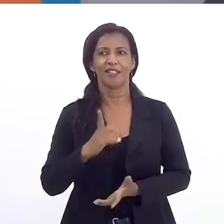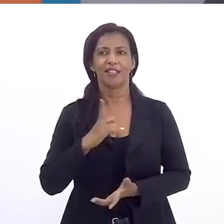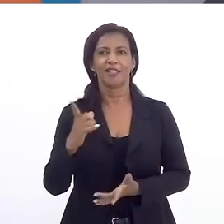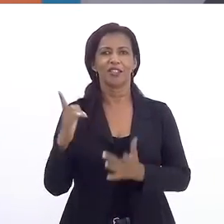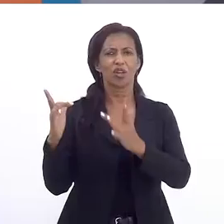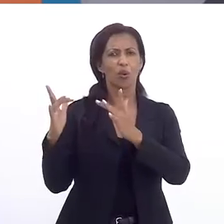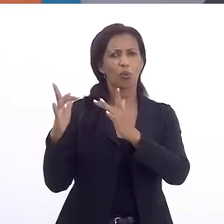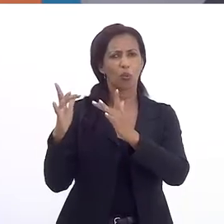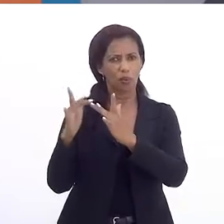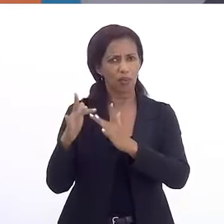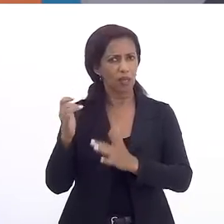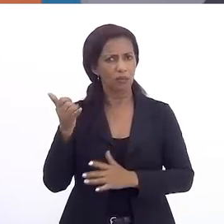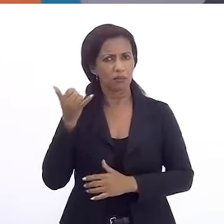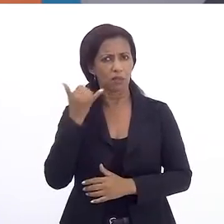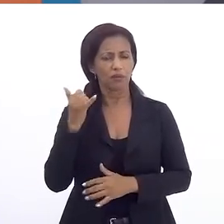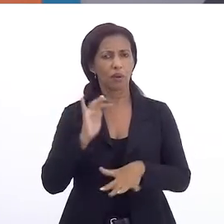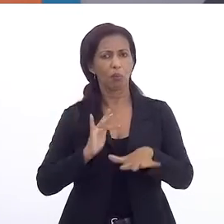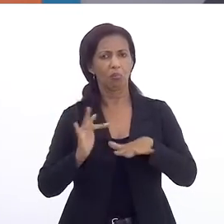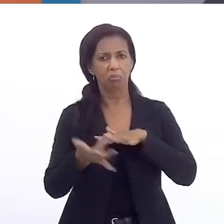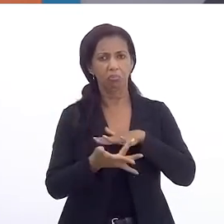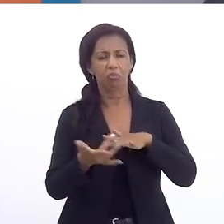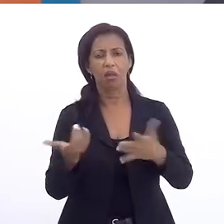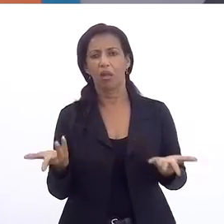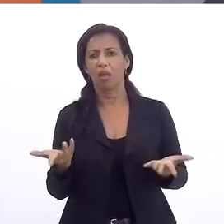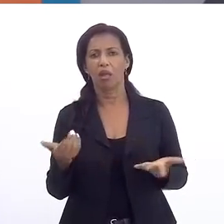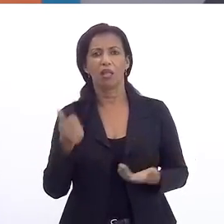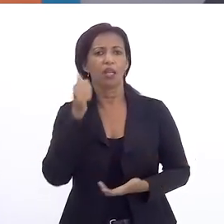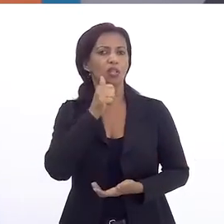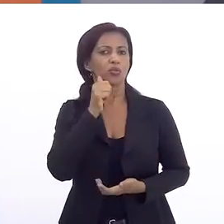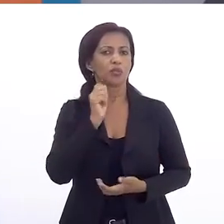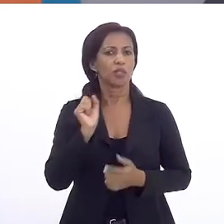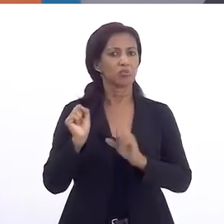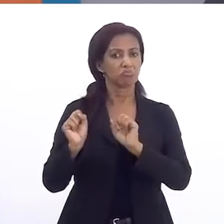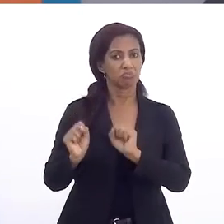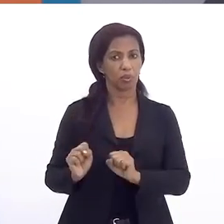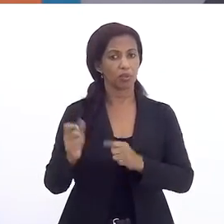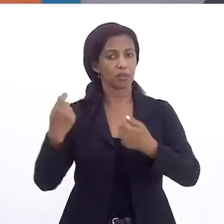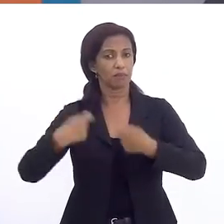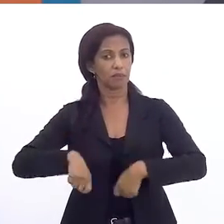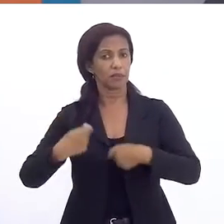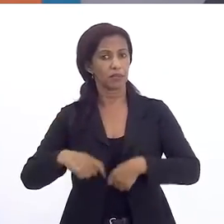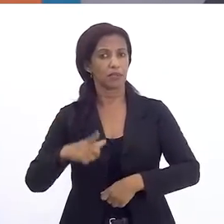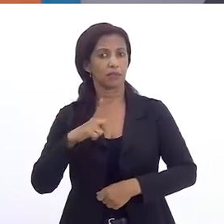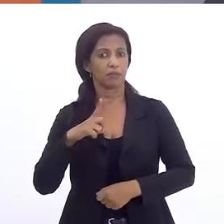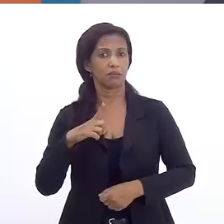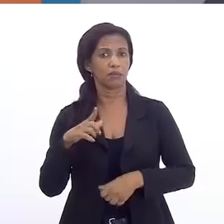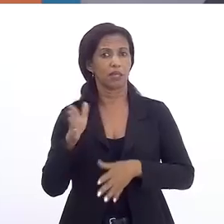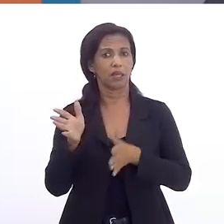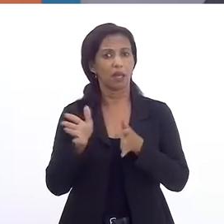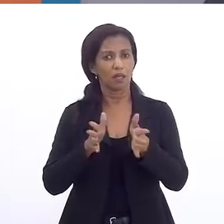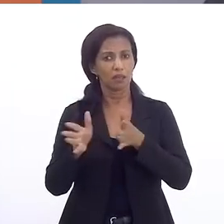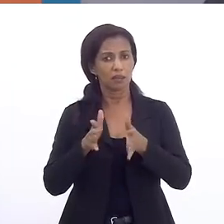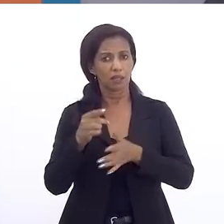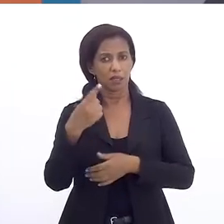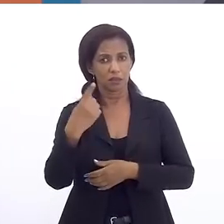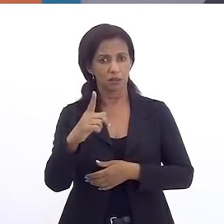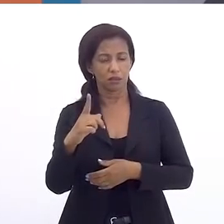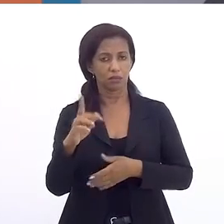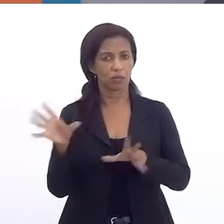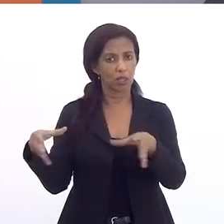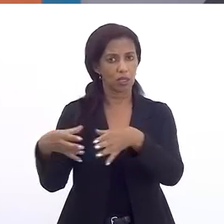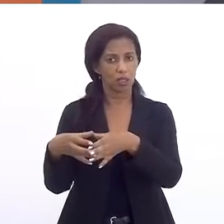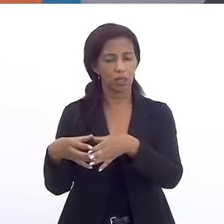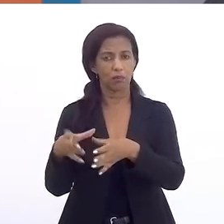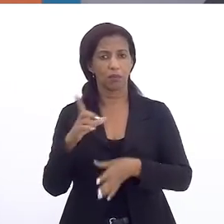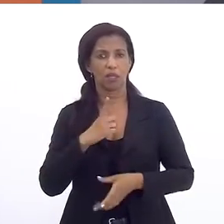contato, alguma rede social para que as mulheres que precisem terem acesso ao seu mandato, à sua equipe, a senhora